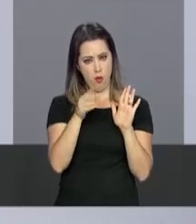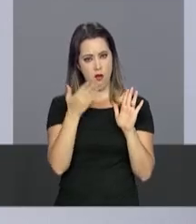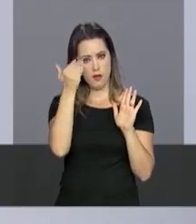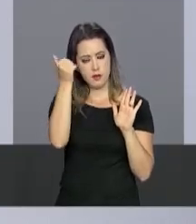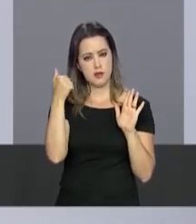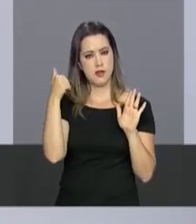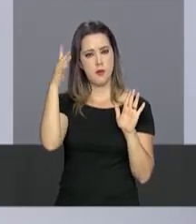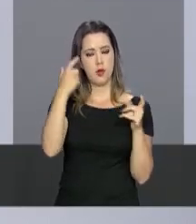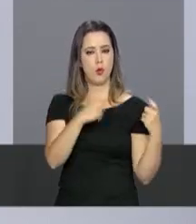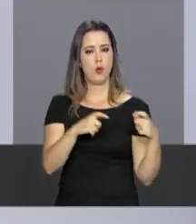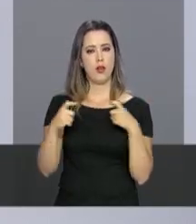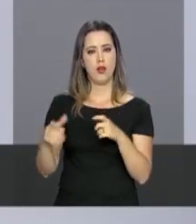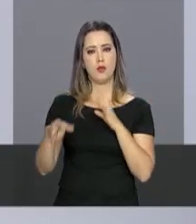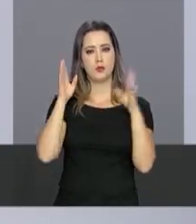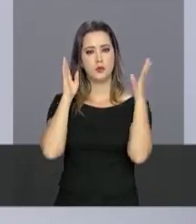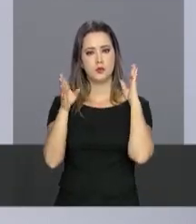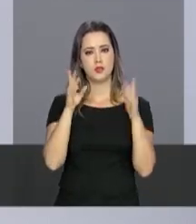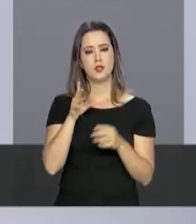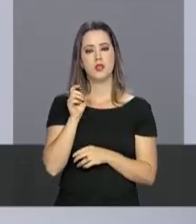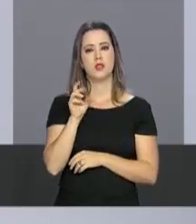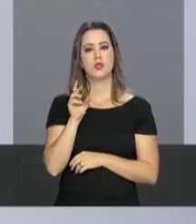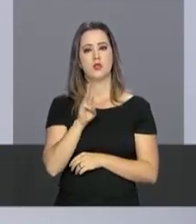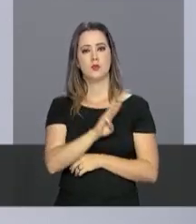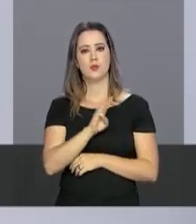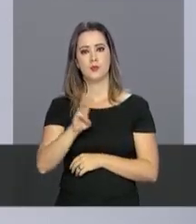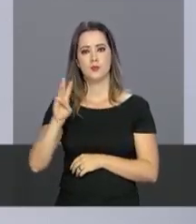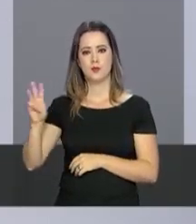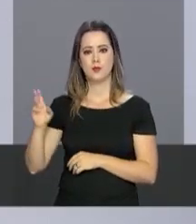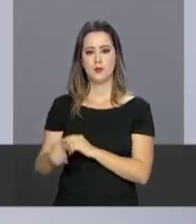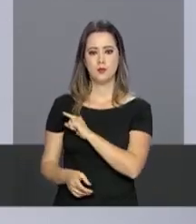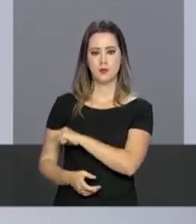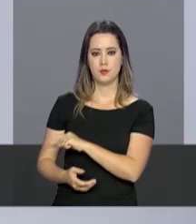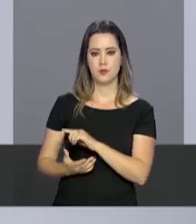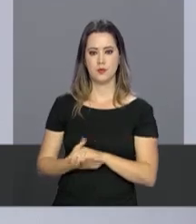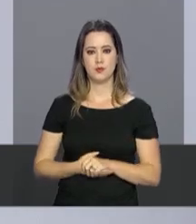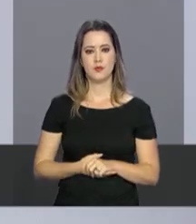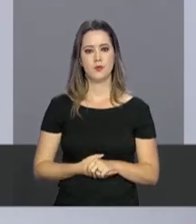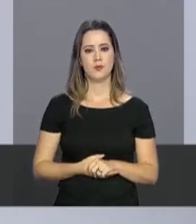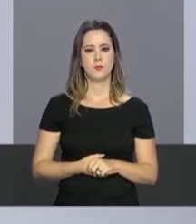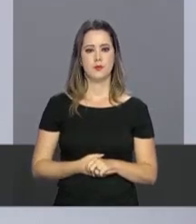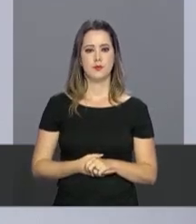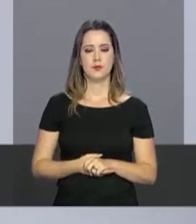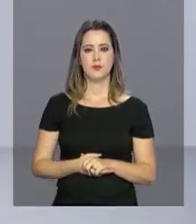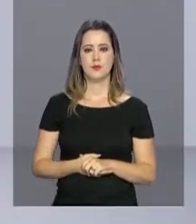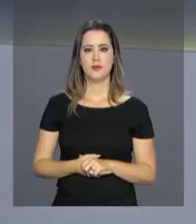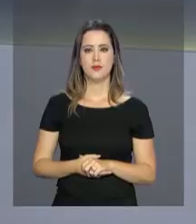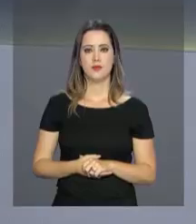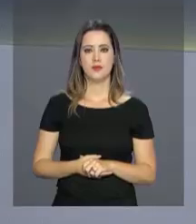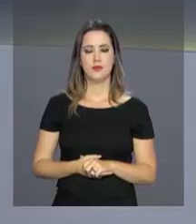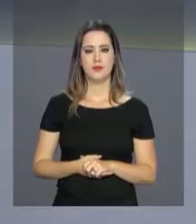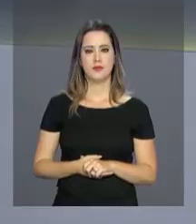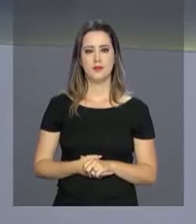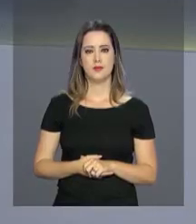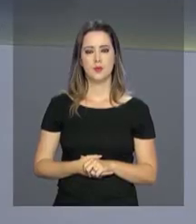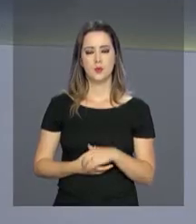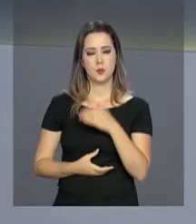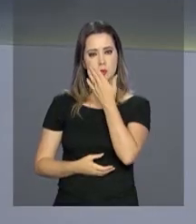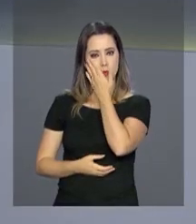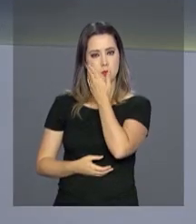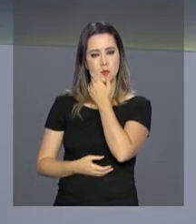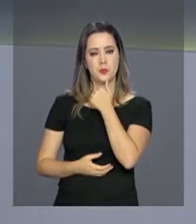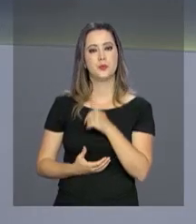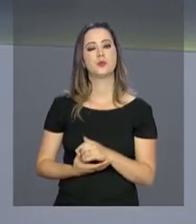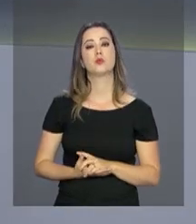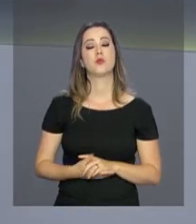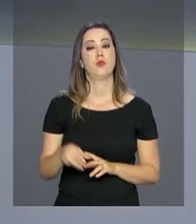quer saber qual o destino do caminhão basta acessar o site que aparece aí na tela o ministro